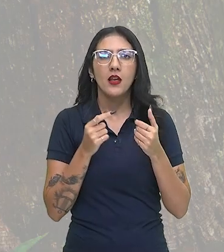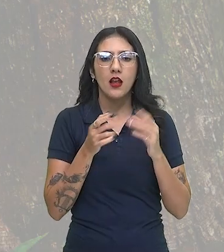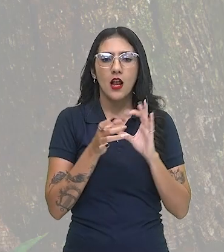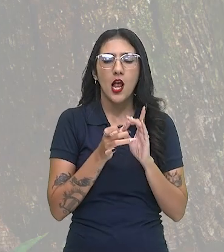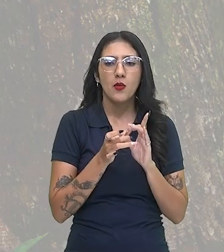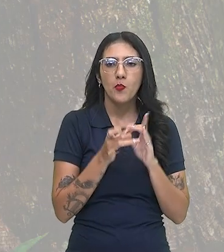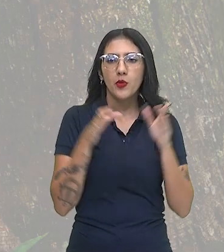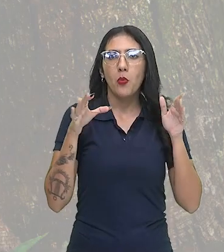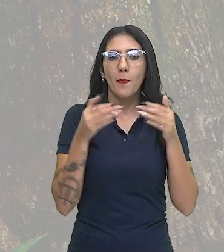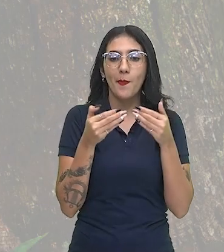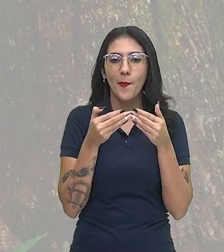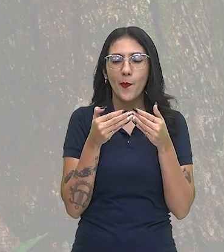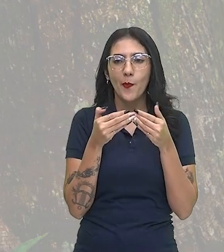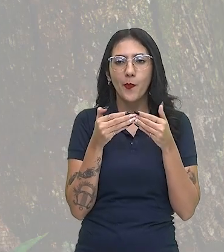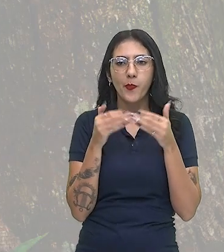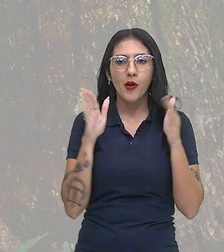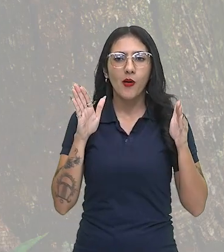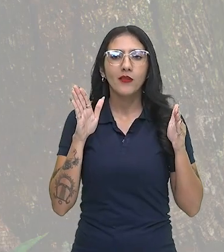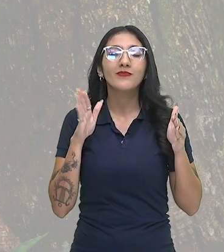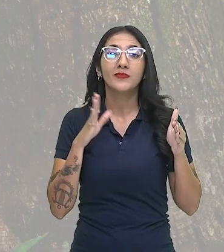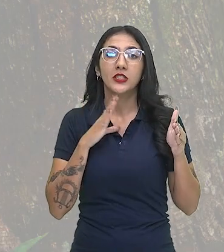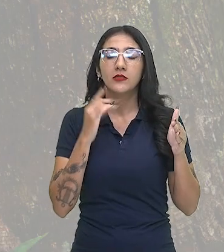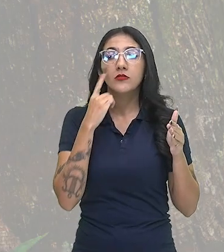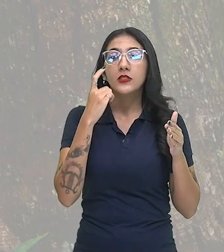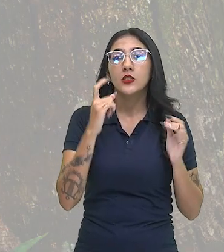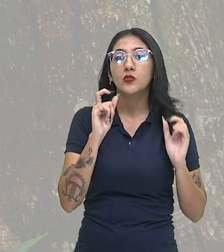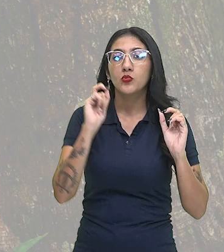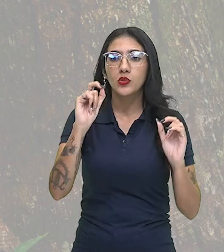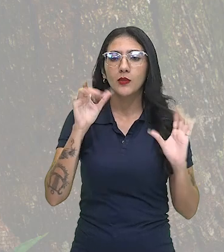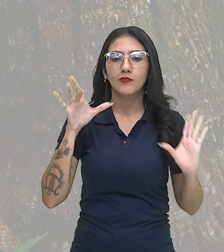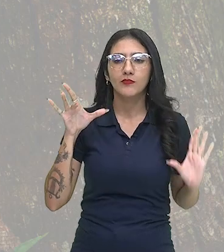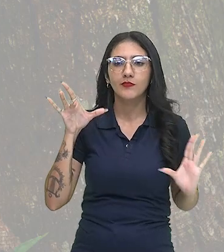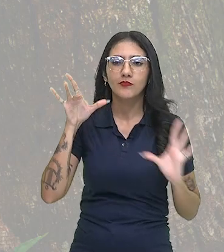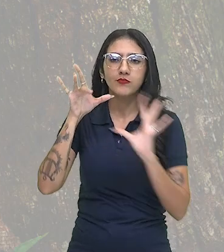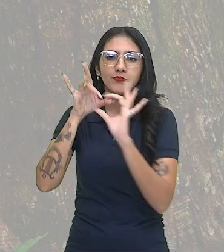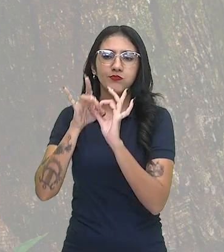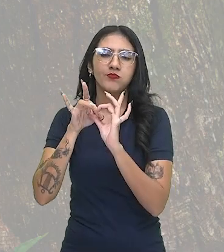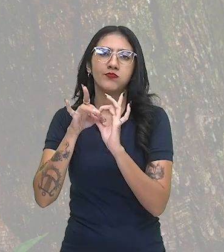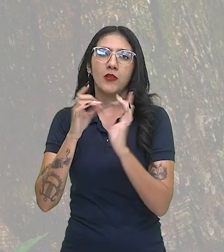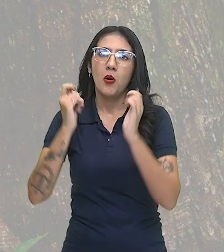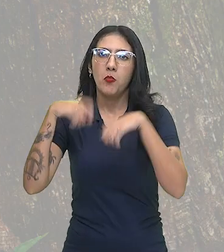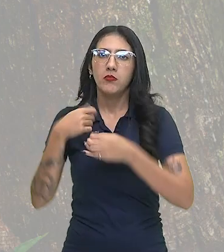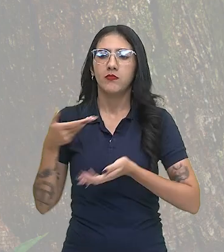e buscou integrar a região, olha só, ao mercado